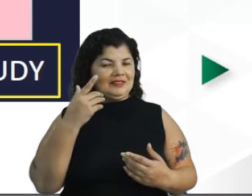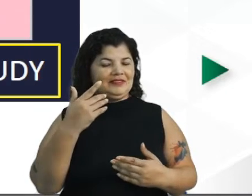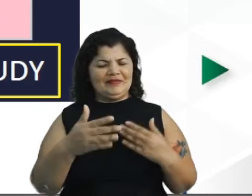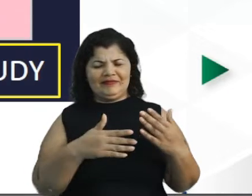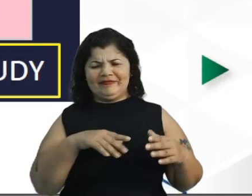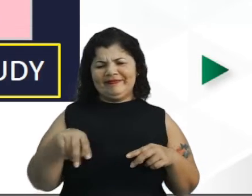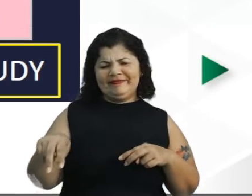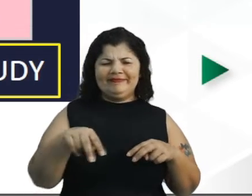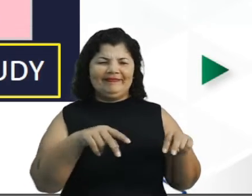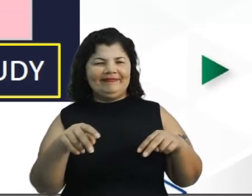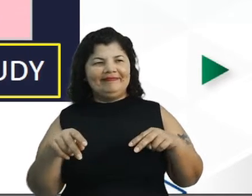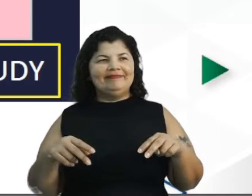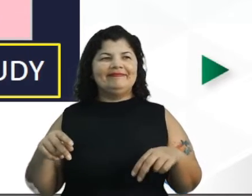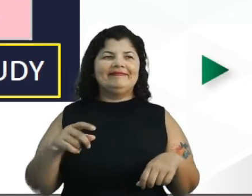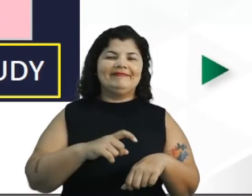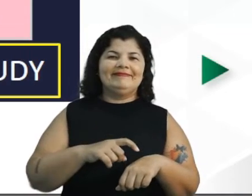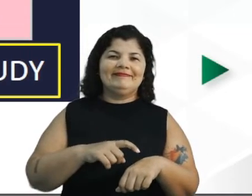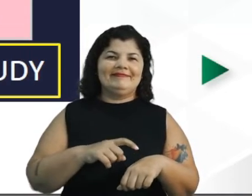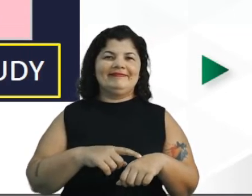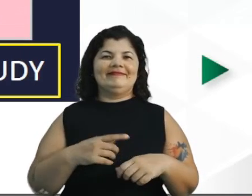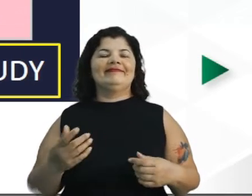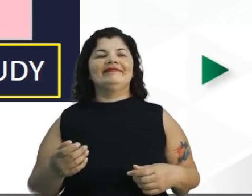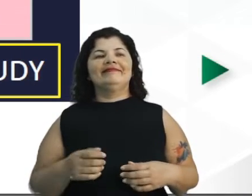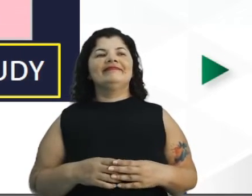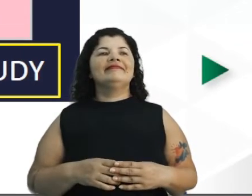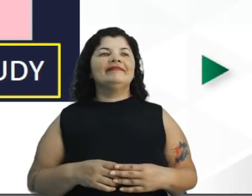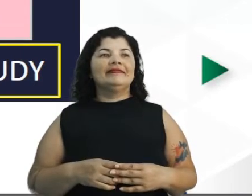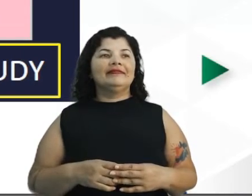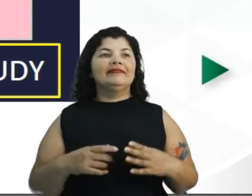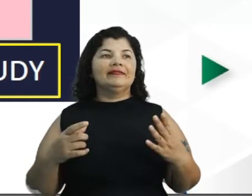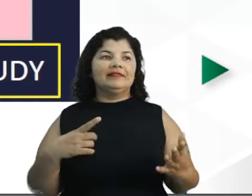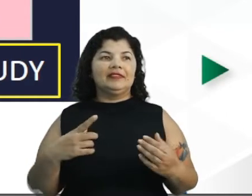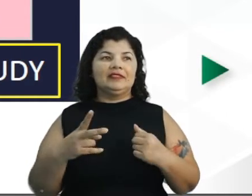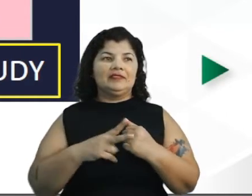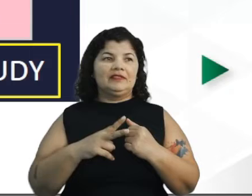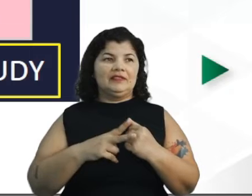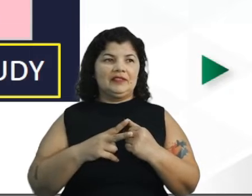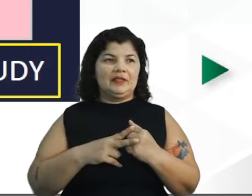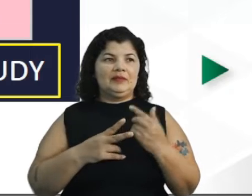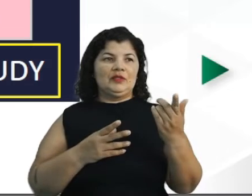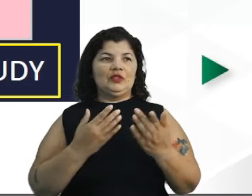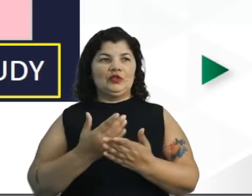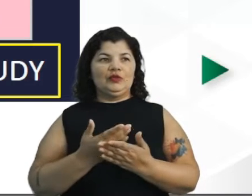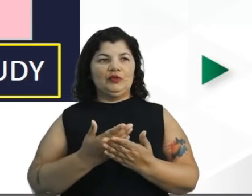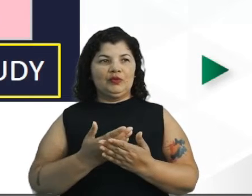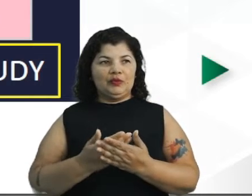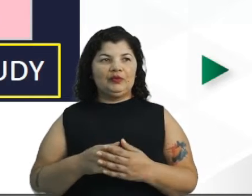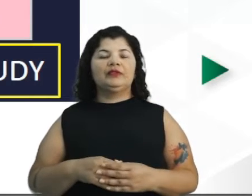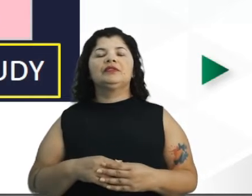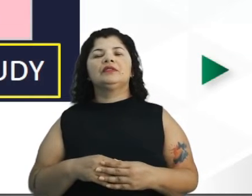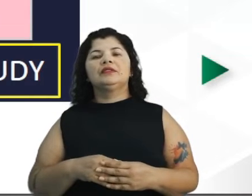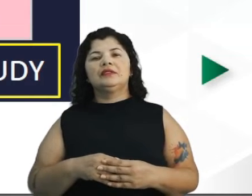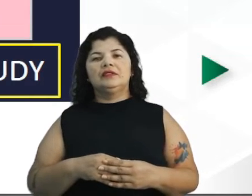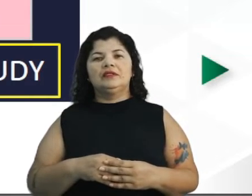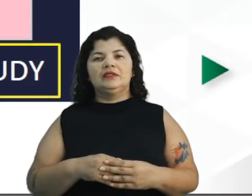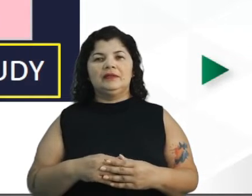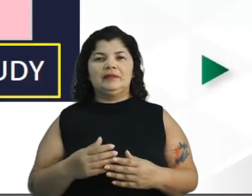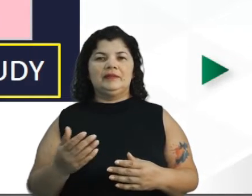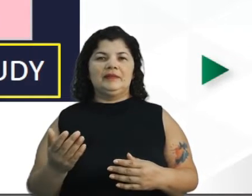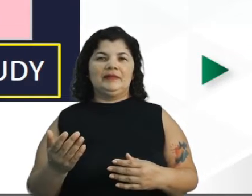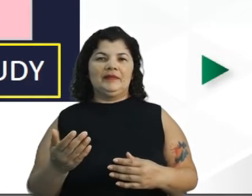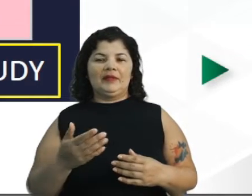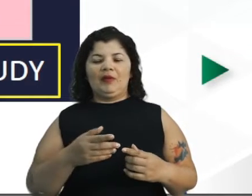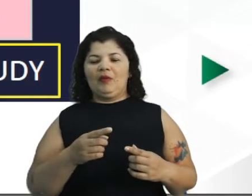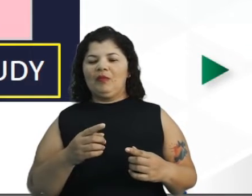Correndo aqui um pouquinho por causa do tempo, a gente tem os verbos, né? One, study, estudar. Segundo, pass, ser passar,